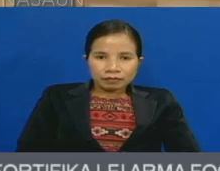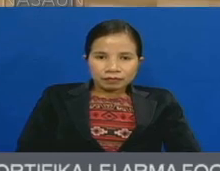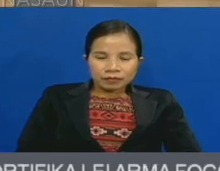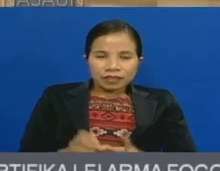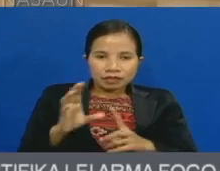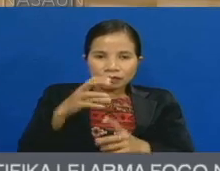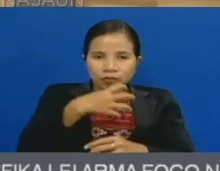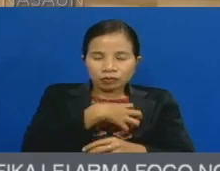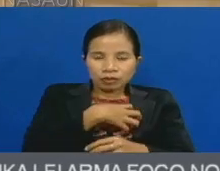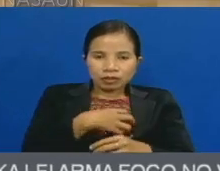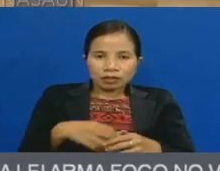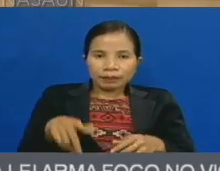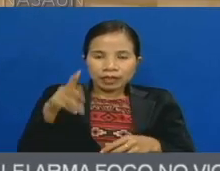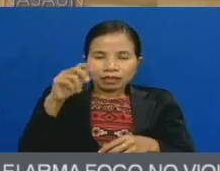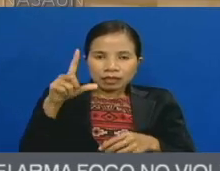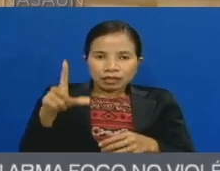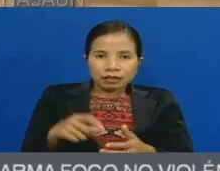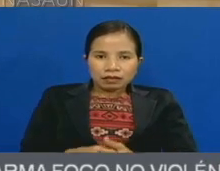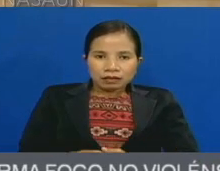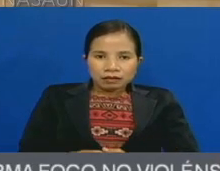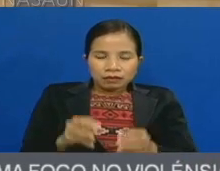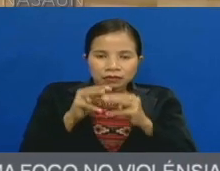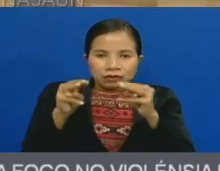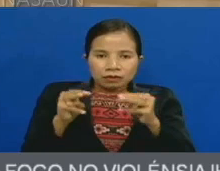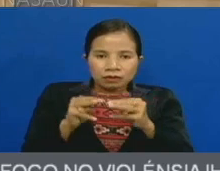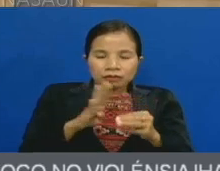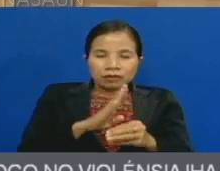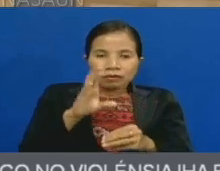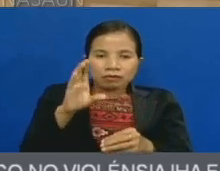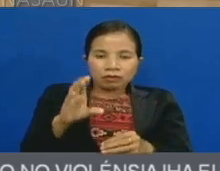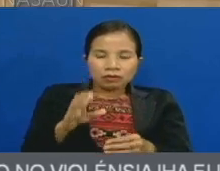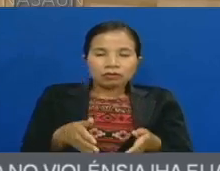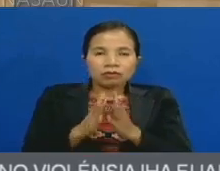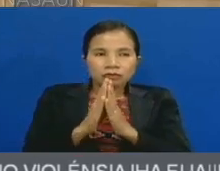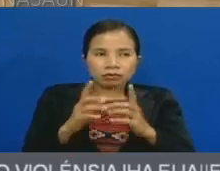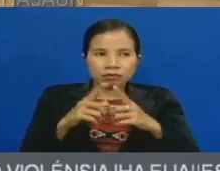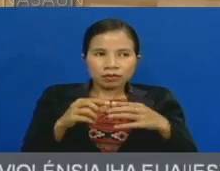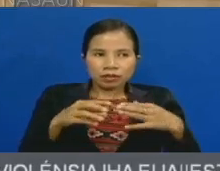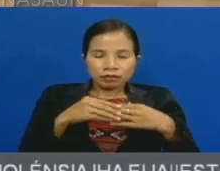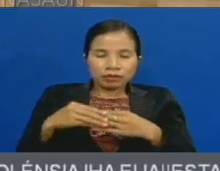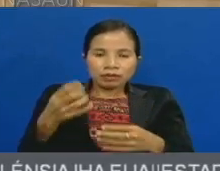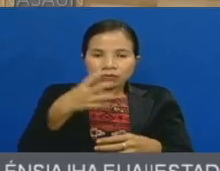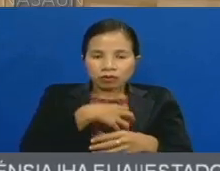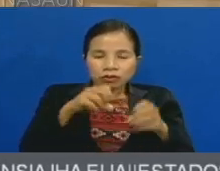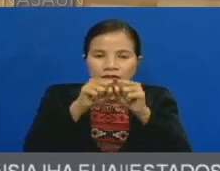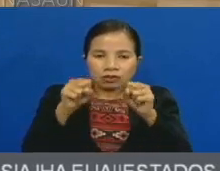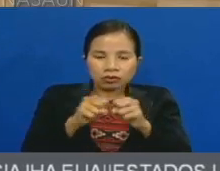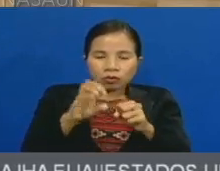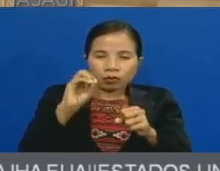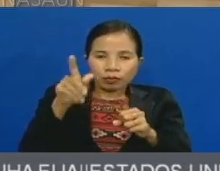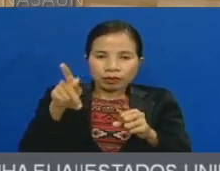Comando Polícia Nacional Timor-Leste Penitele, município Baucau, russo ba oficial Polícia Suco